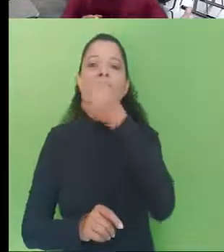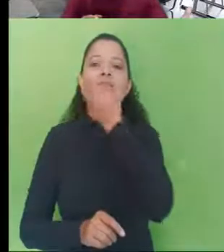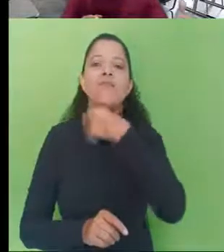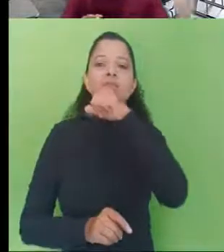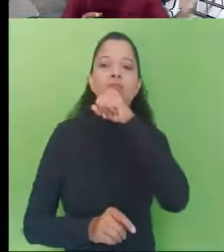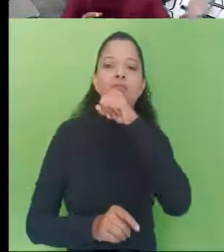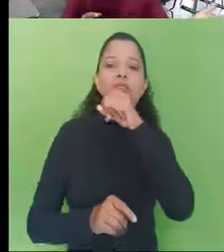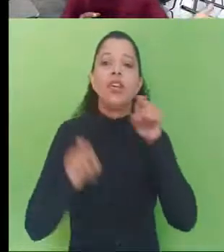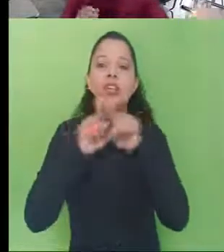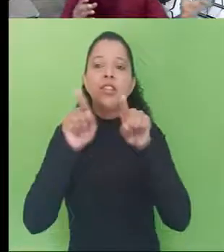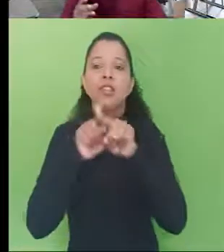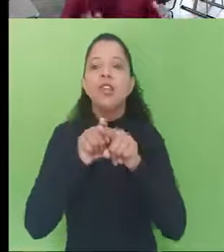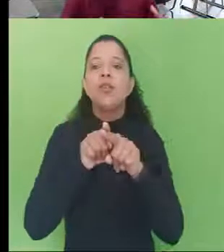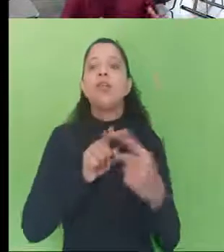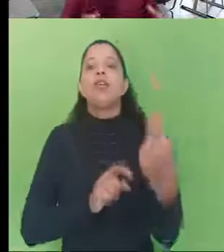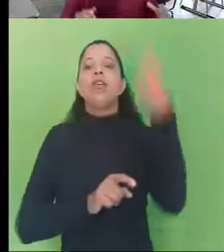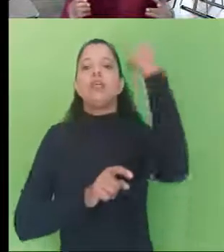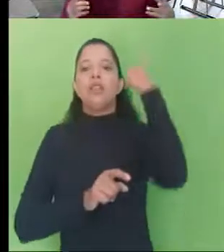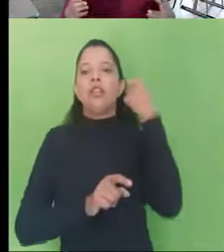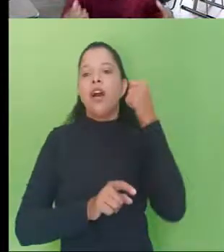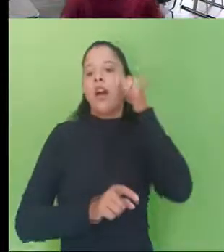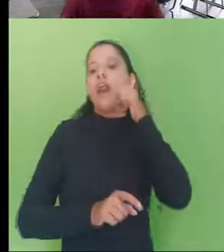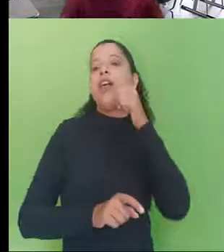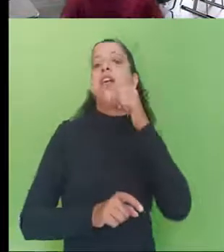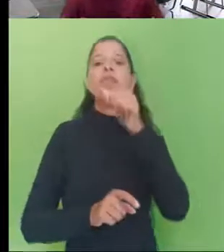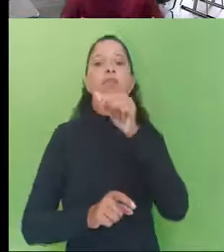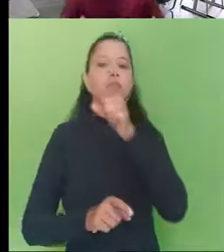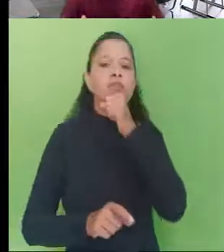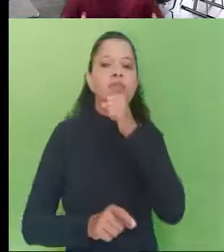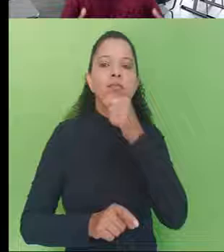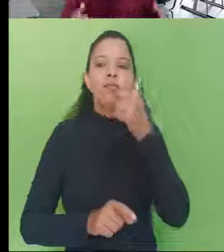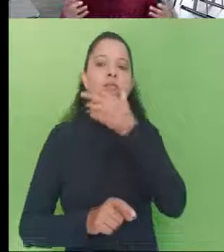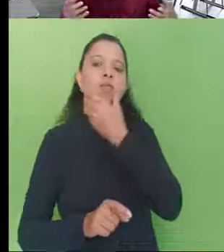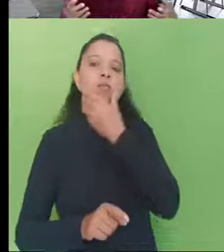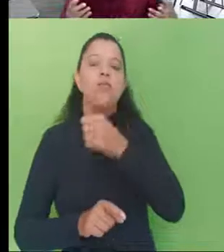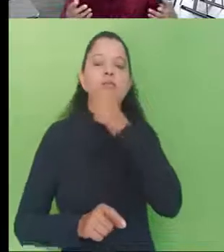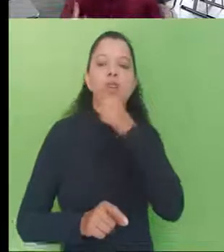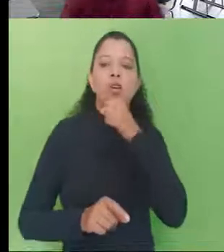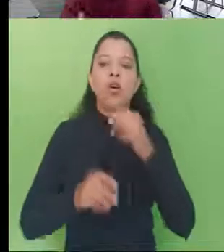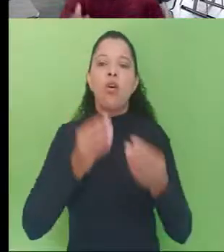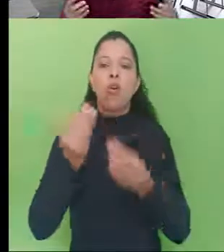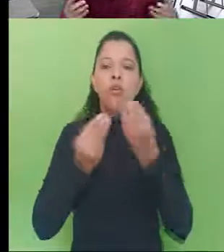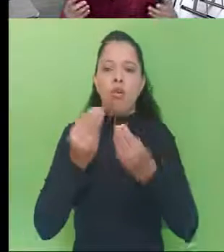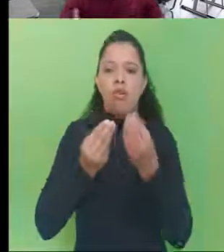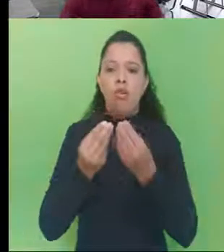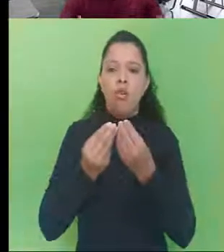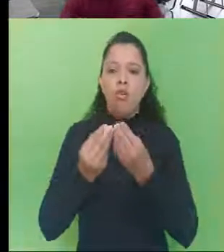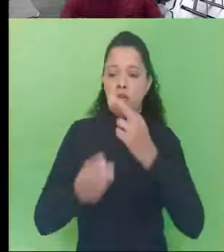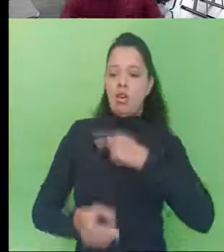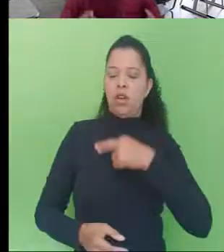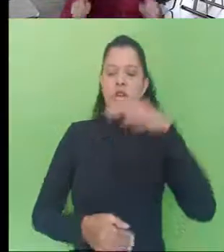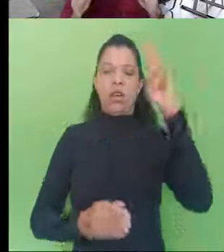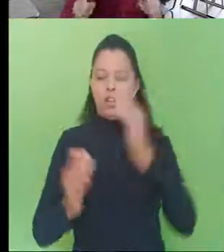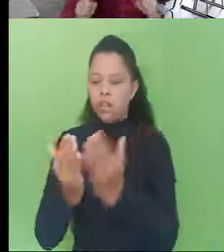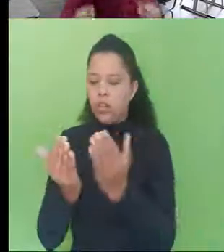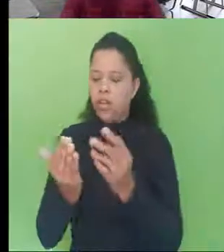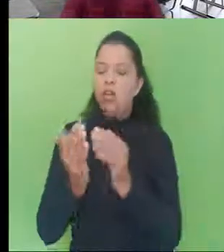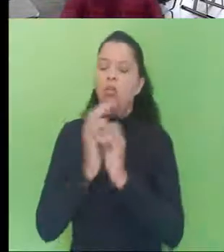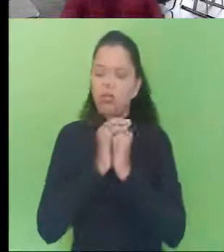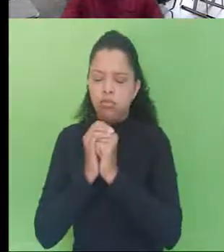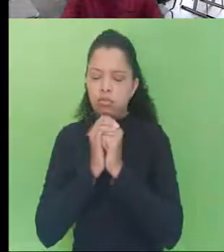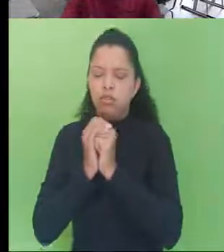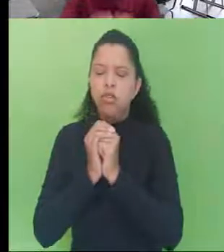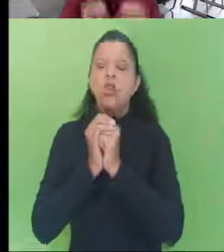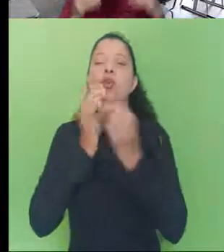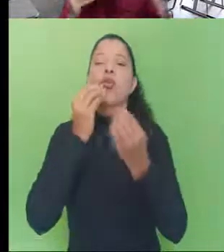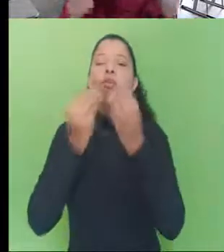avós, de onde eles vieram, a cultura que eles têm, a religião que eles têm, a maneira de pensar, a maneira de trabalhar deles. Você é